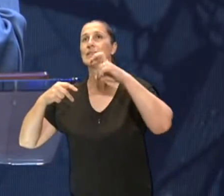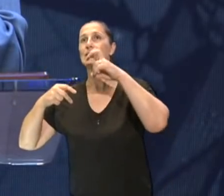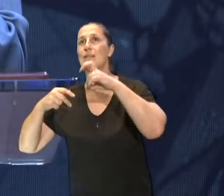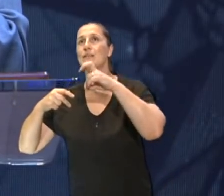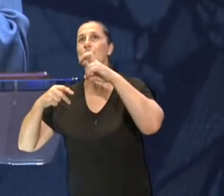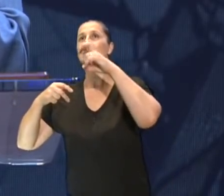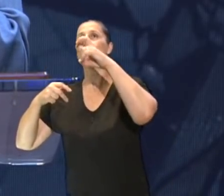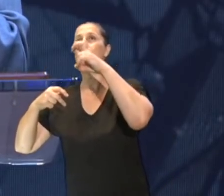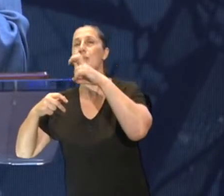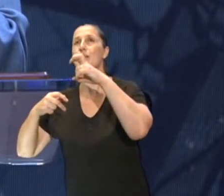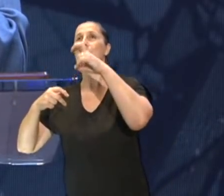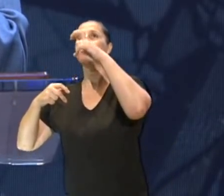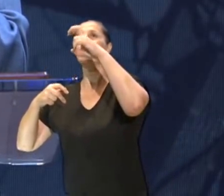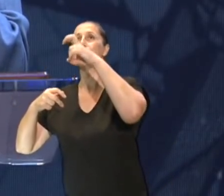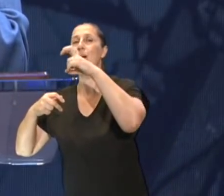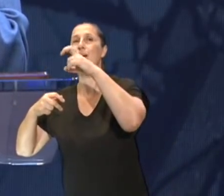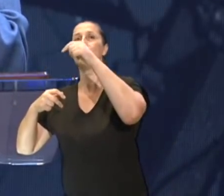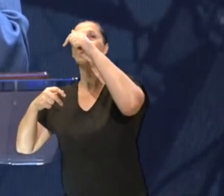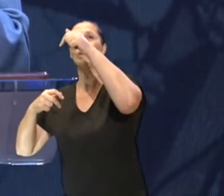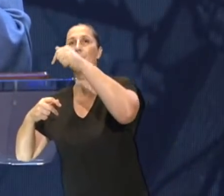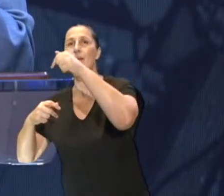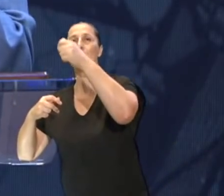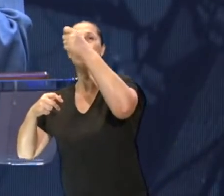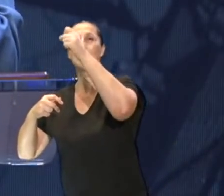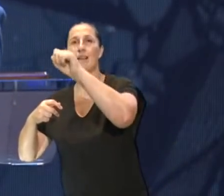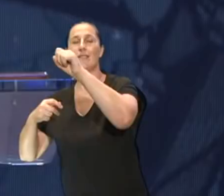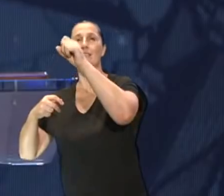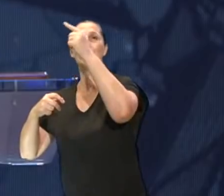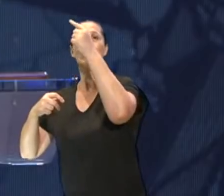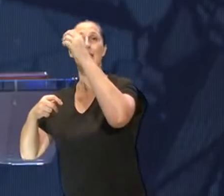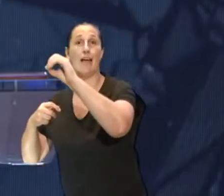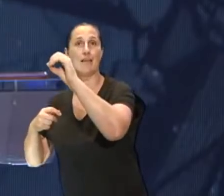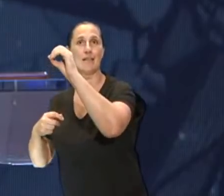5º, 6º, 7º, 8º, 9º e 10º.